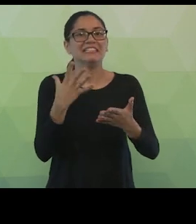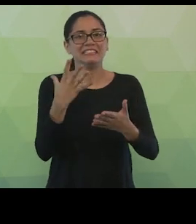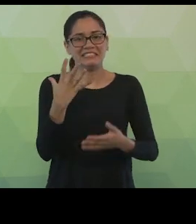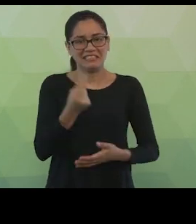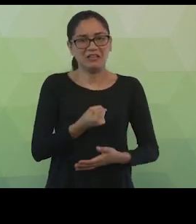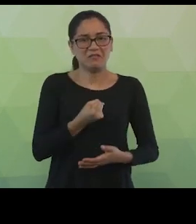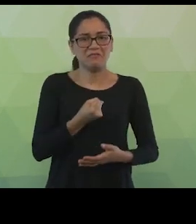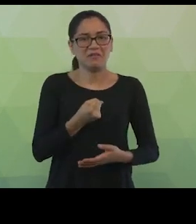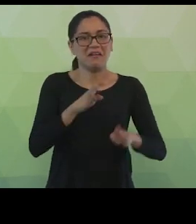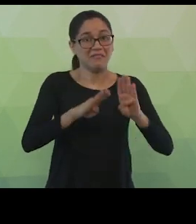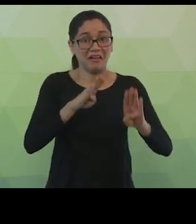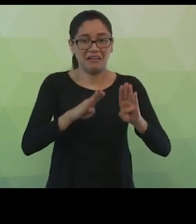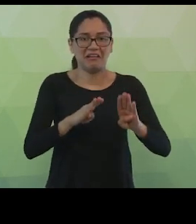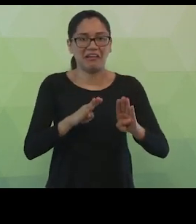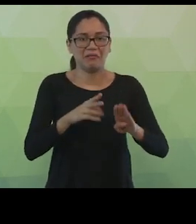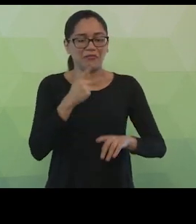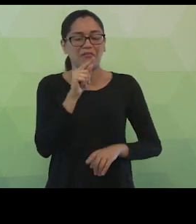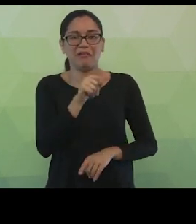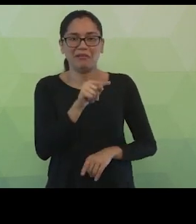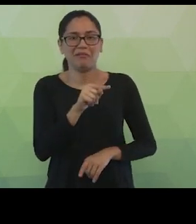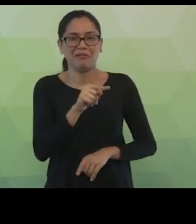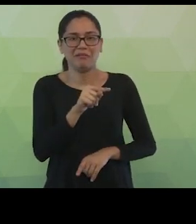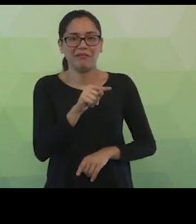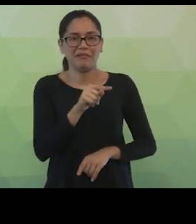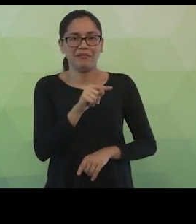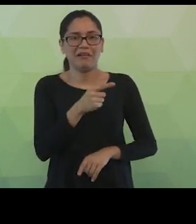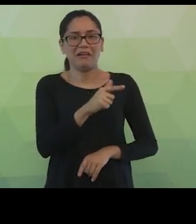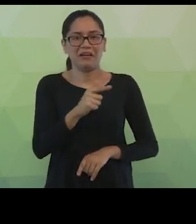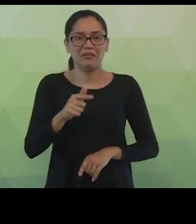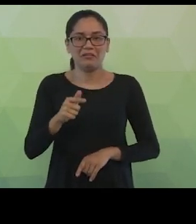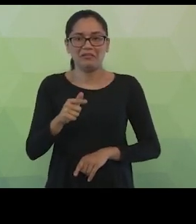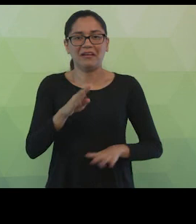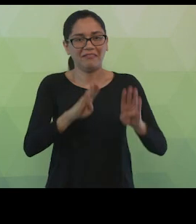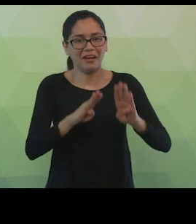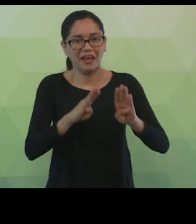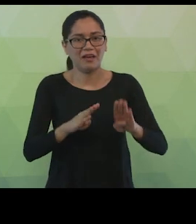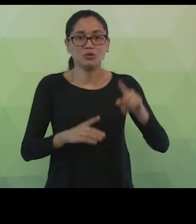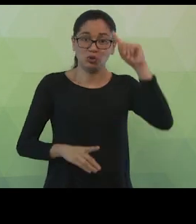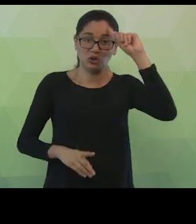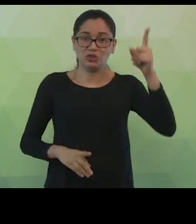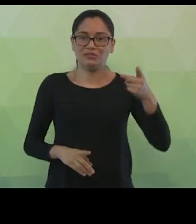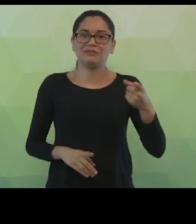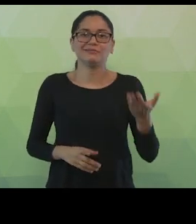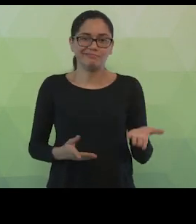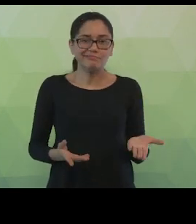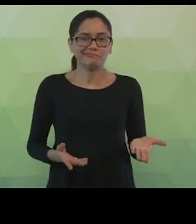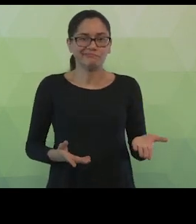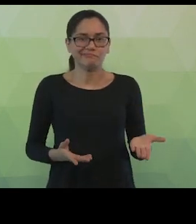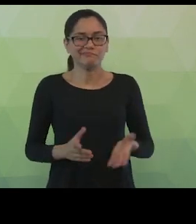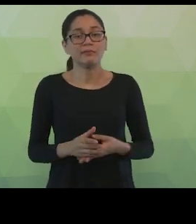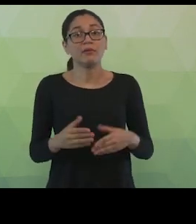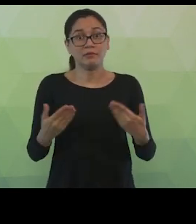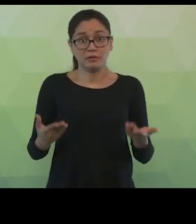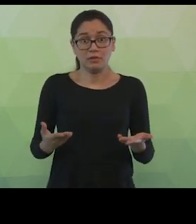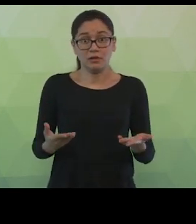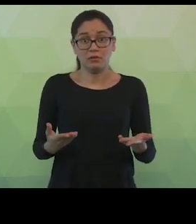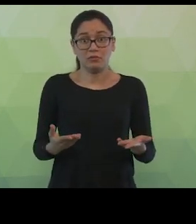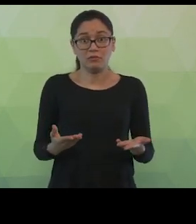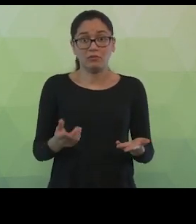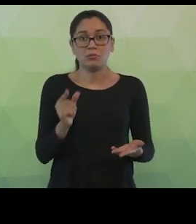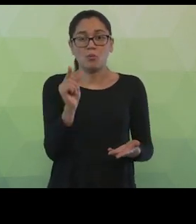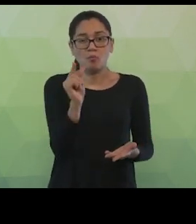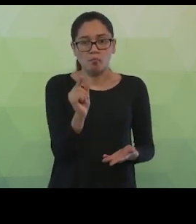na variável que está declarada, porque não existe essa variável dias declarada. Então, eu tenho que mantê-la minúscula